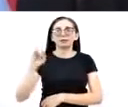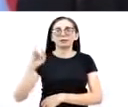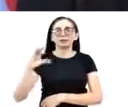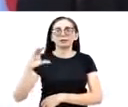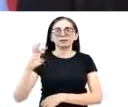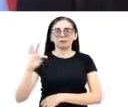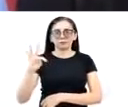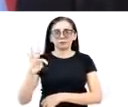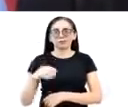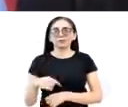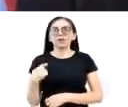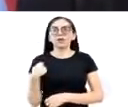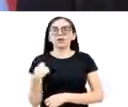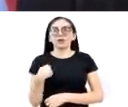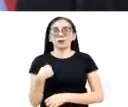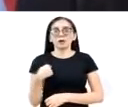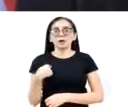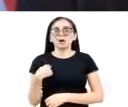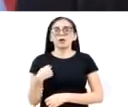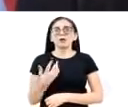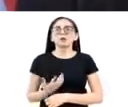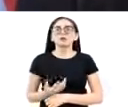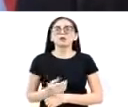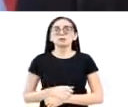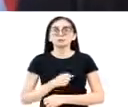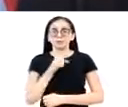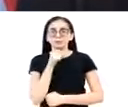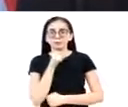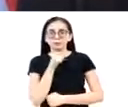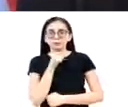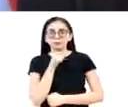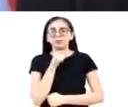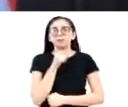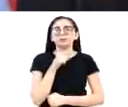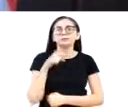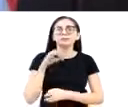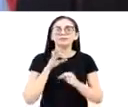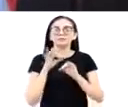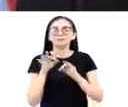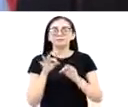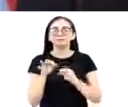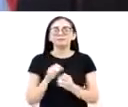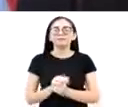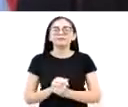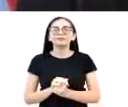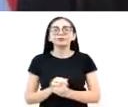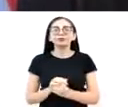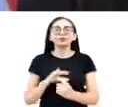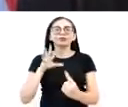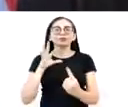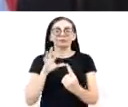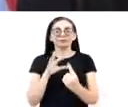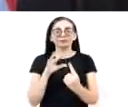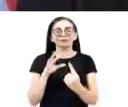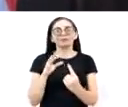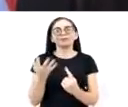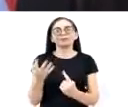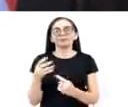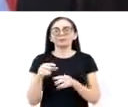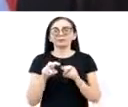Eu sou o Julimar Silva, jornalista aqui da cidade de Caxias, e vou mediar aqui esta mesa que tem como